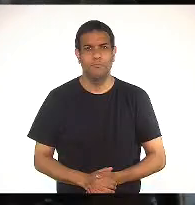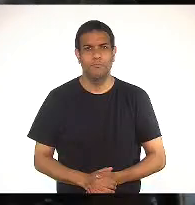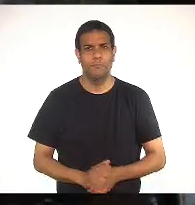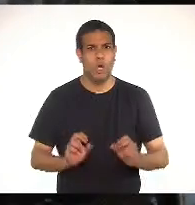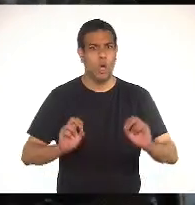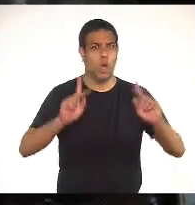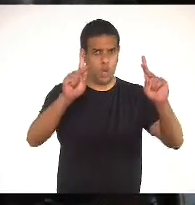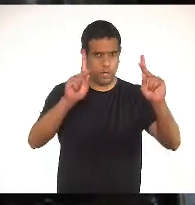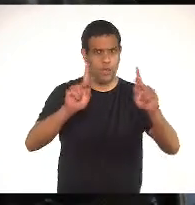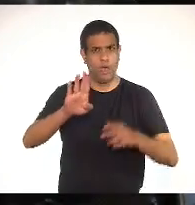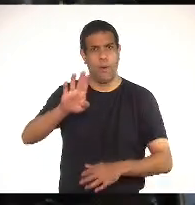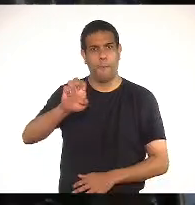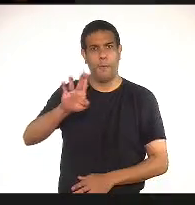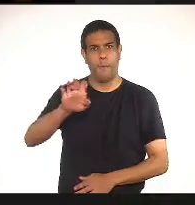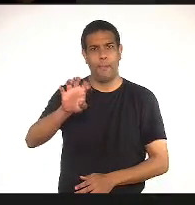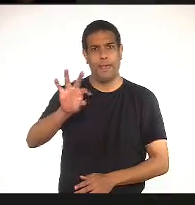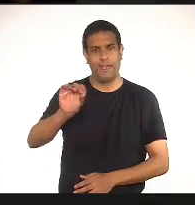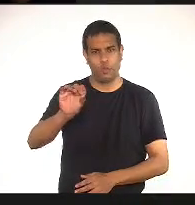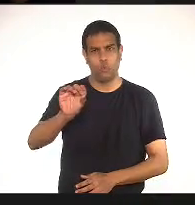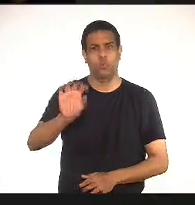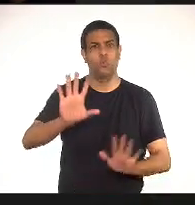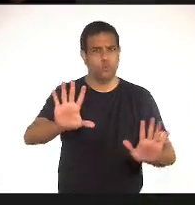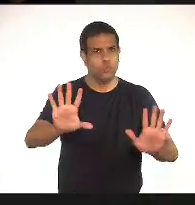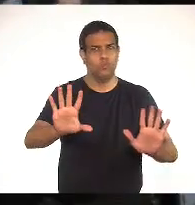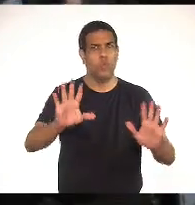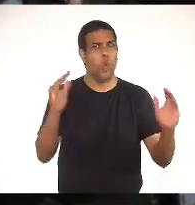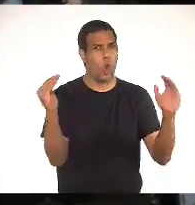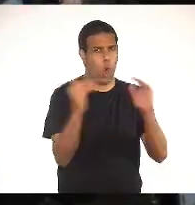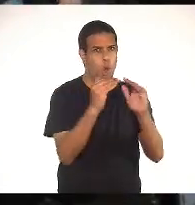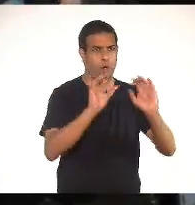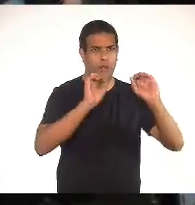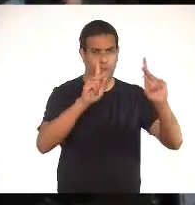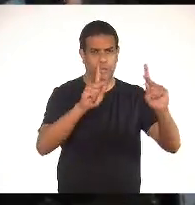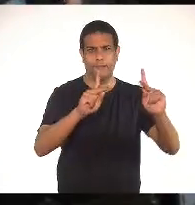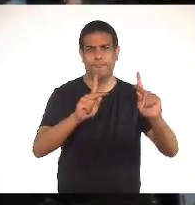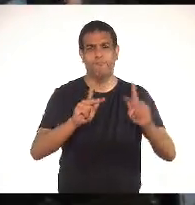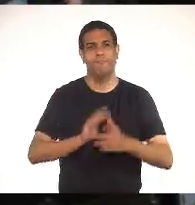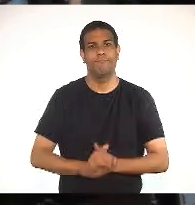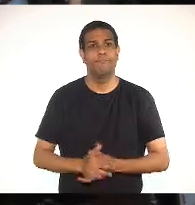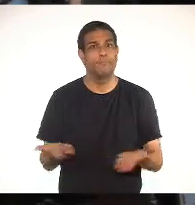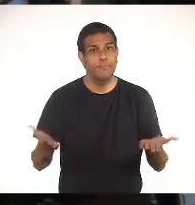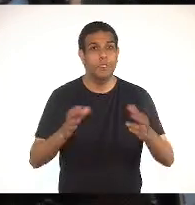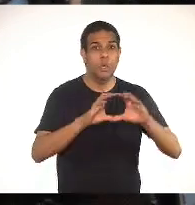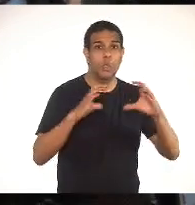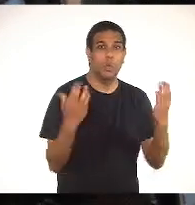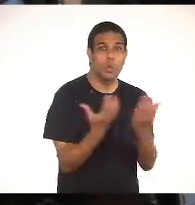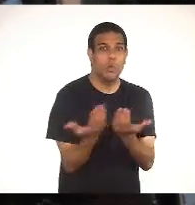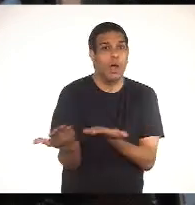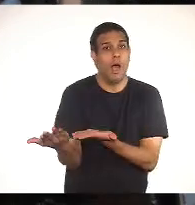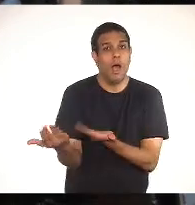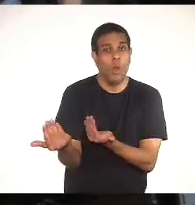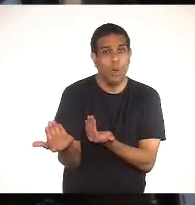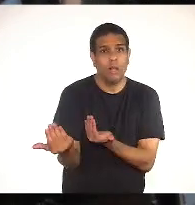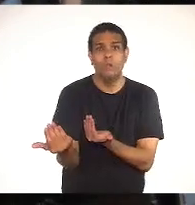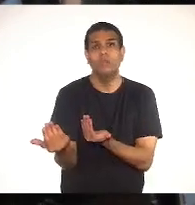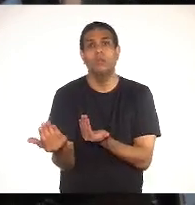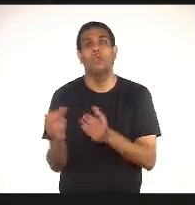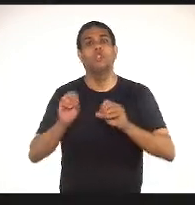Ok, Bebeto. Estou, presidente. Favorável, ok. Escutou? Ok. Valeu. Pela Comissão de Educação, deputado Flávio Serafini.